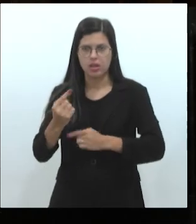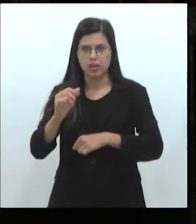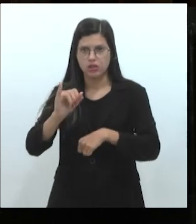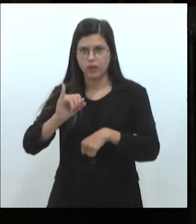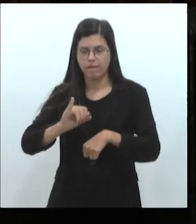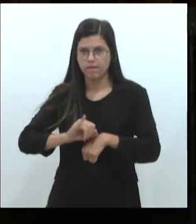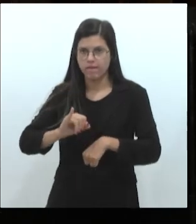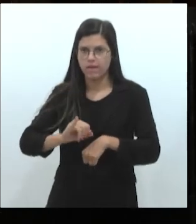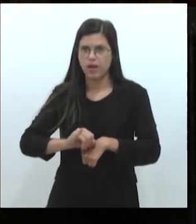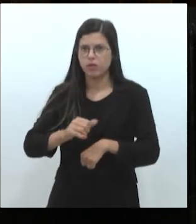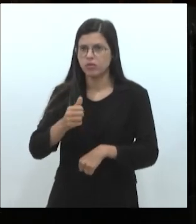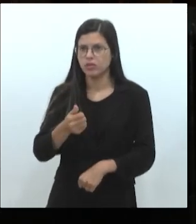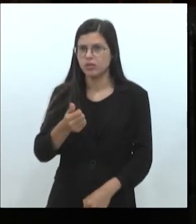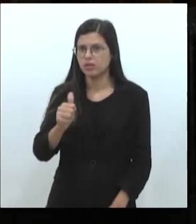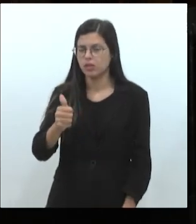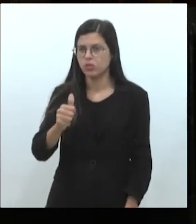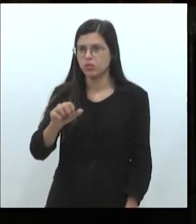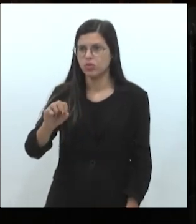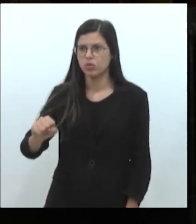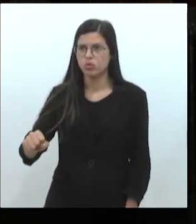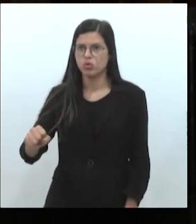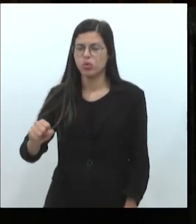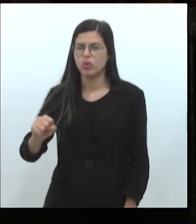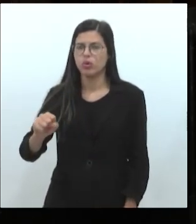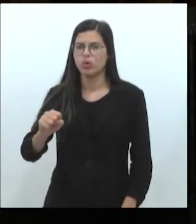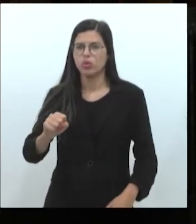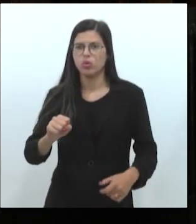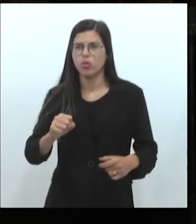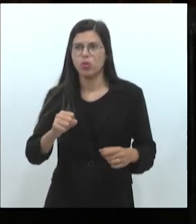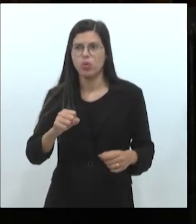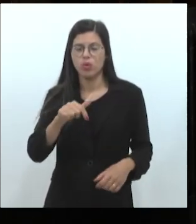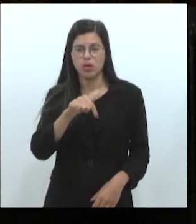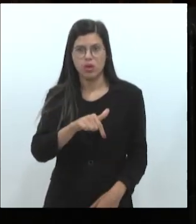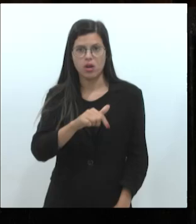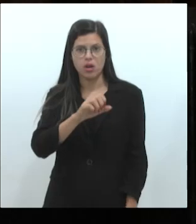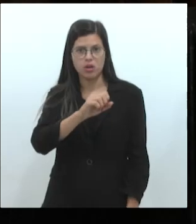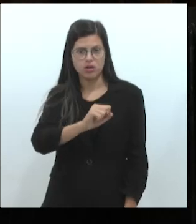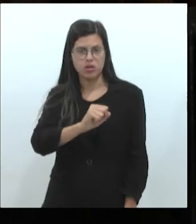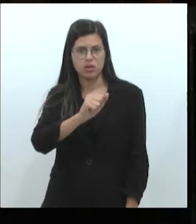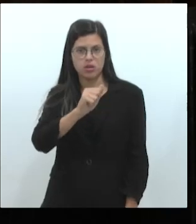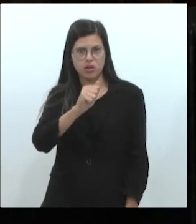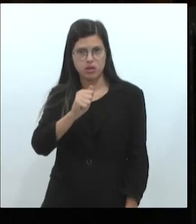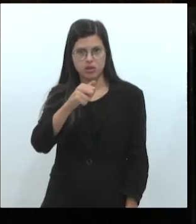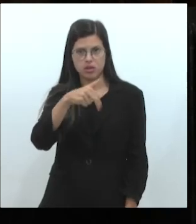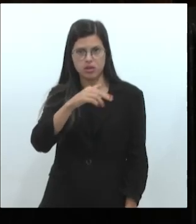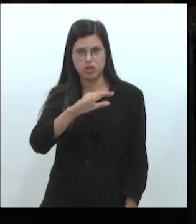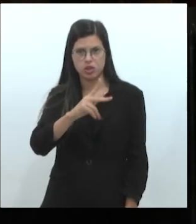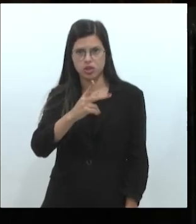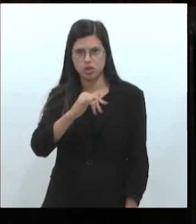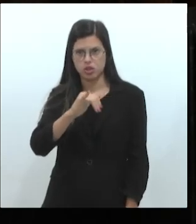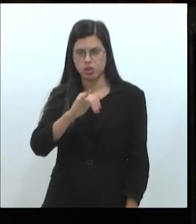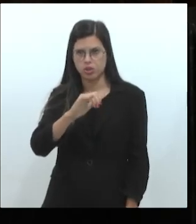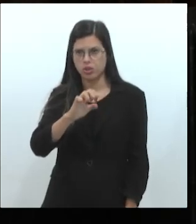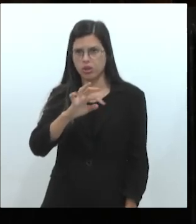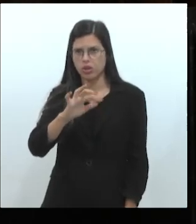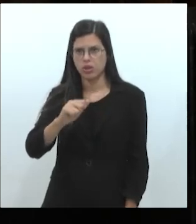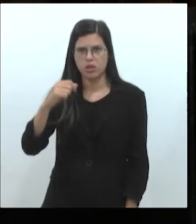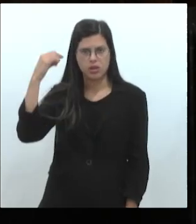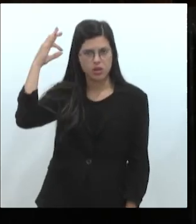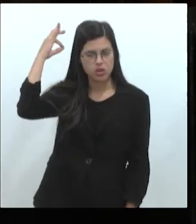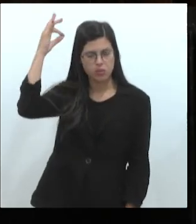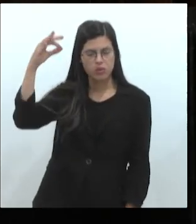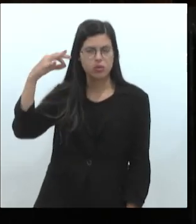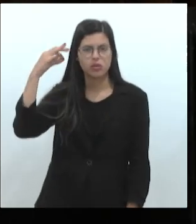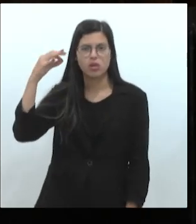do trecho Anchieta, no Espírito Santo, até o porto do